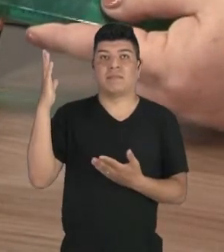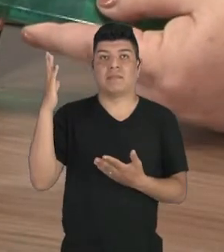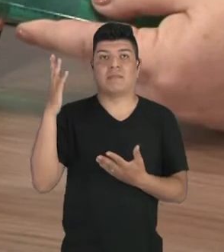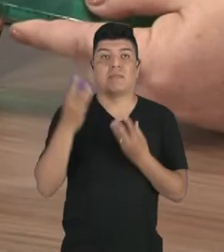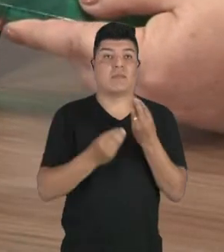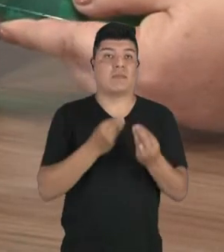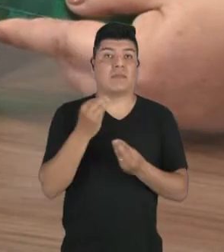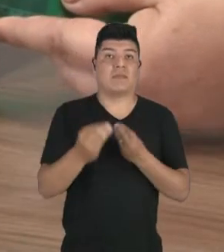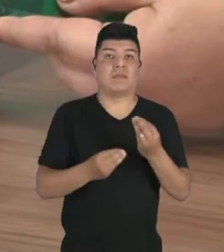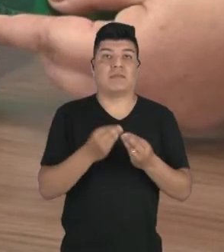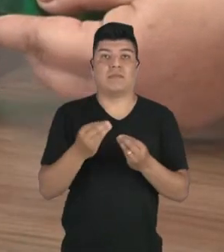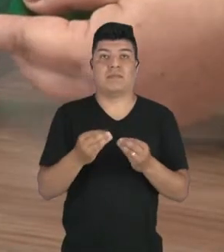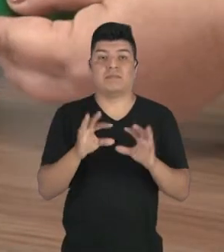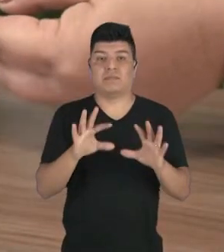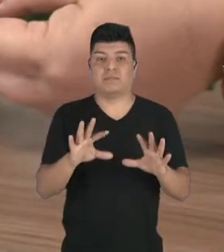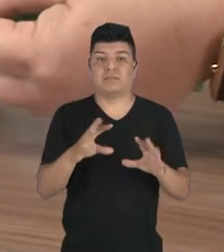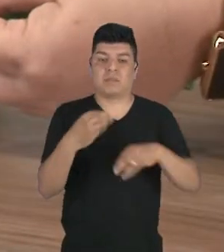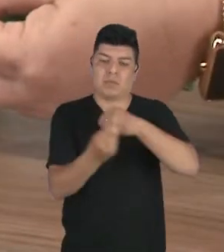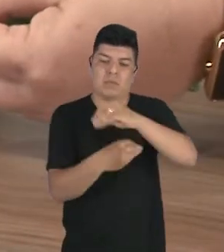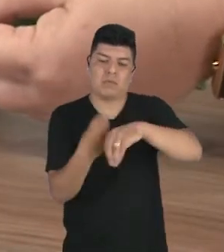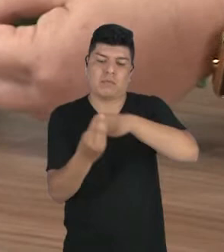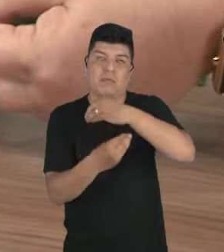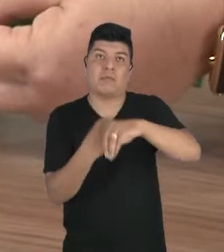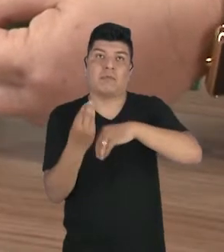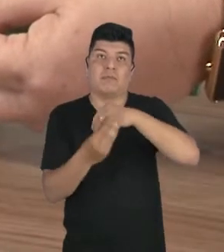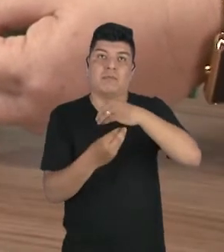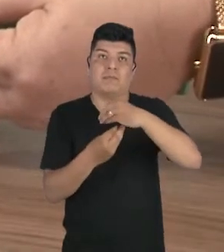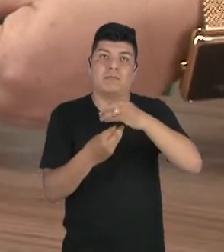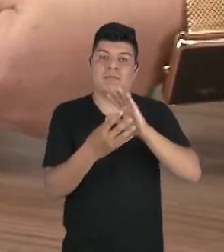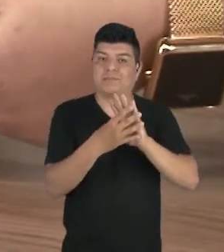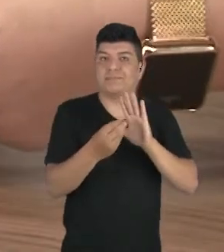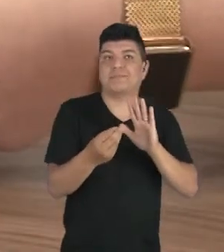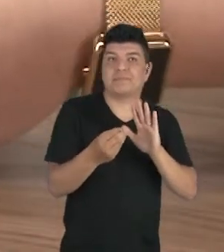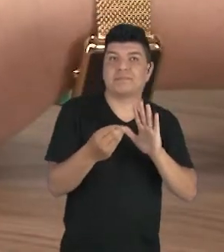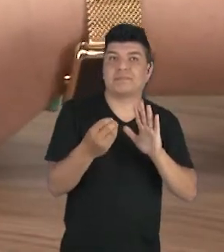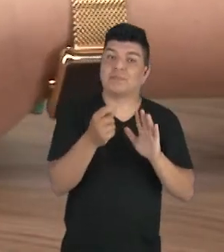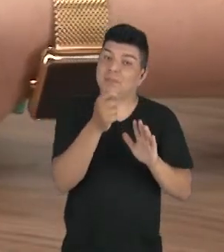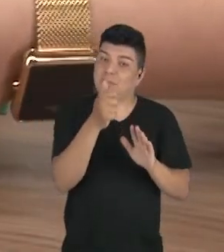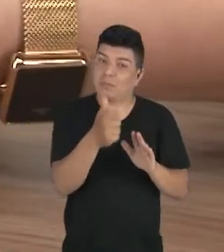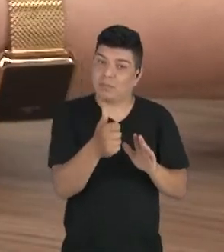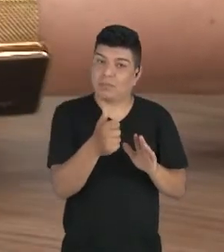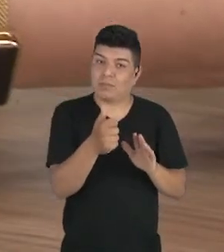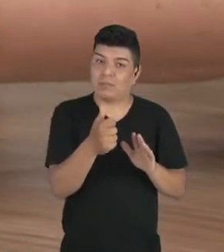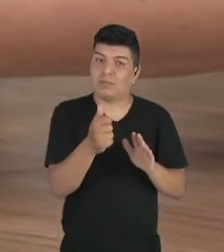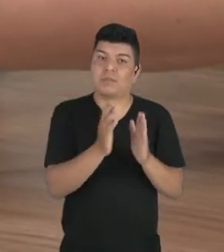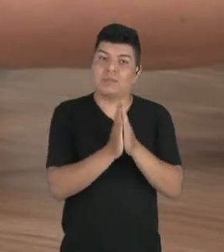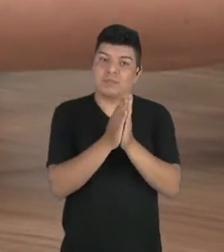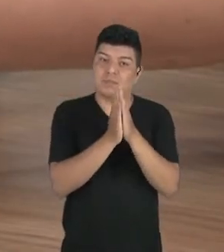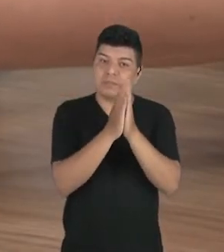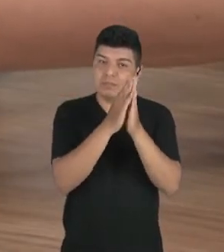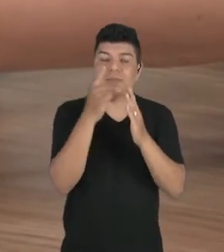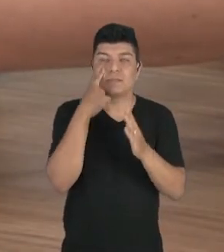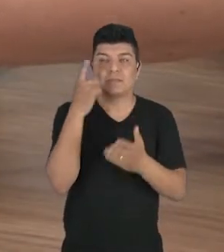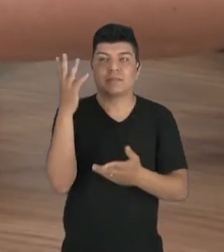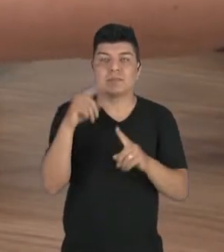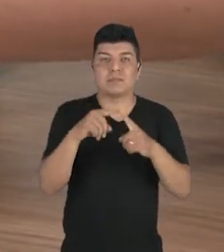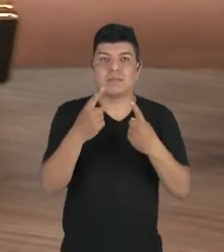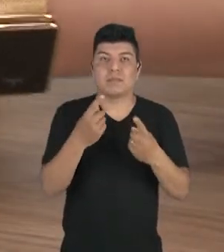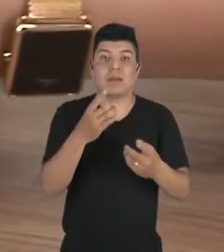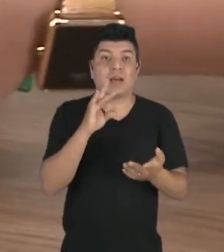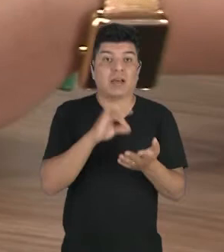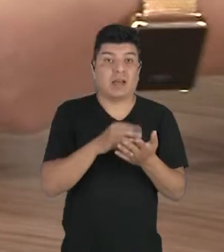eles estavam, eles ficavam ali tumultuados. É claro que aqui para a réplica a gente colocou pouquinhos bonecos para representar. Mas